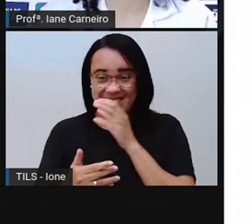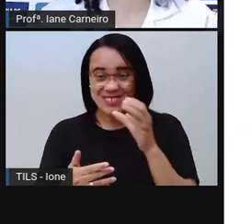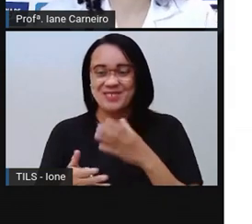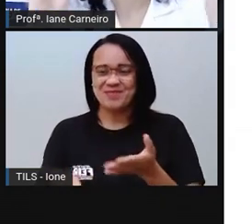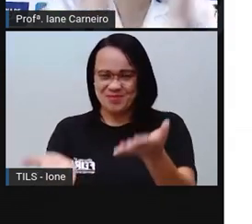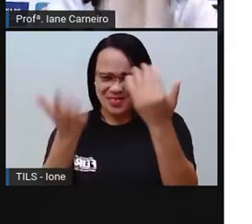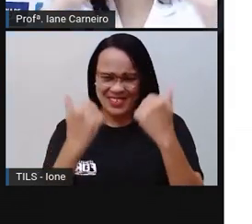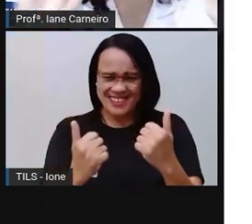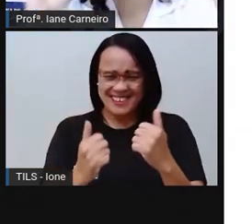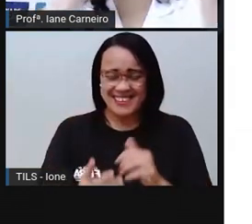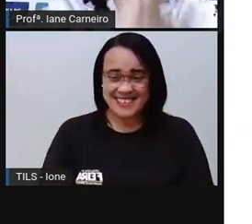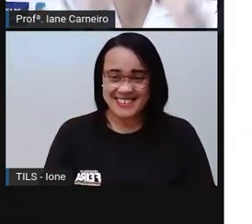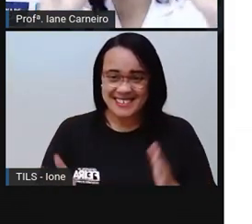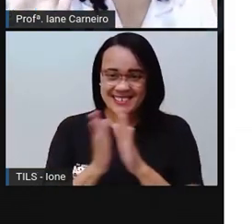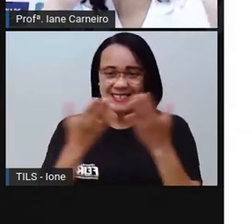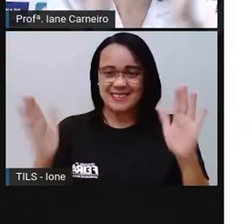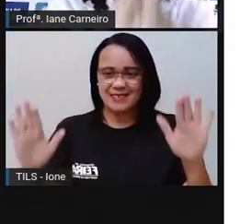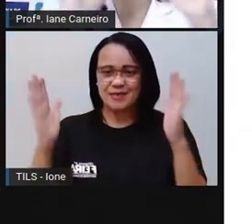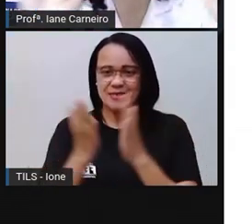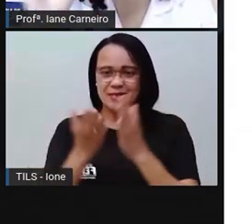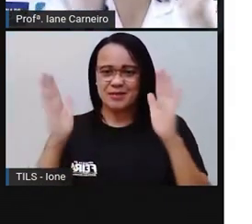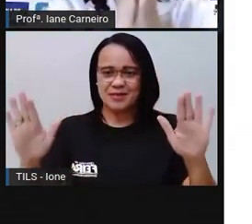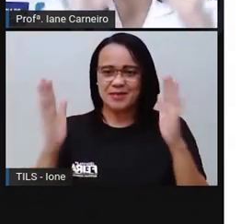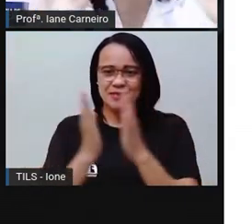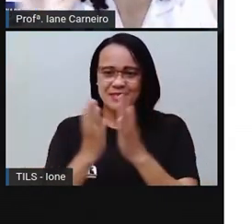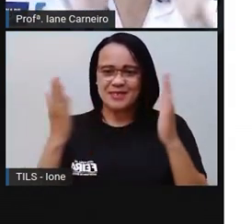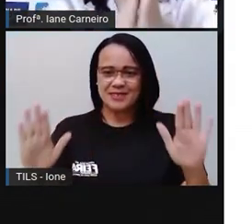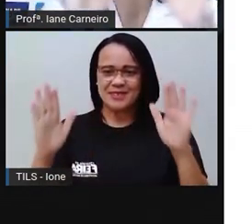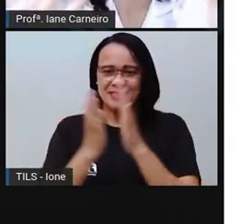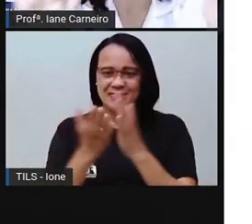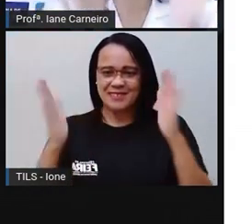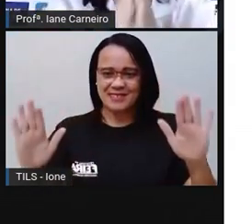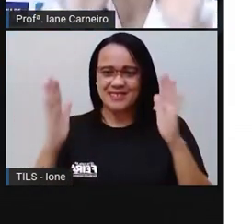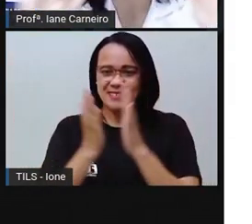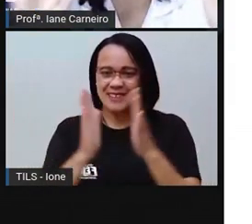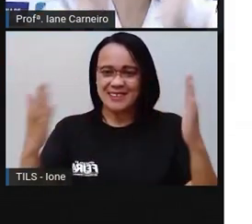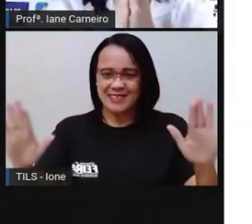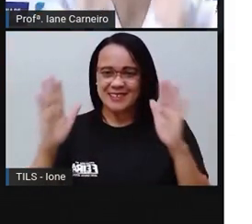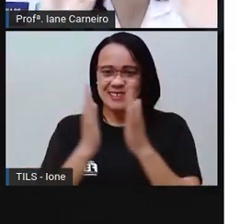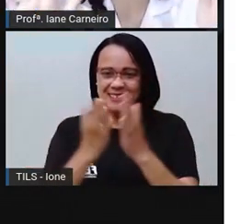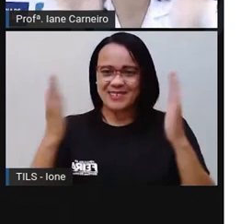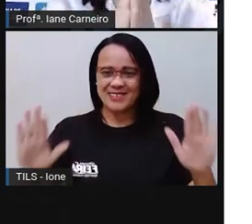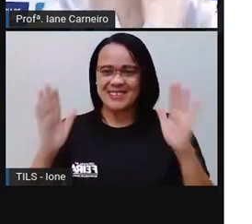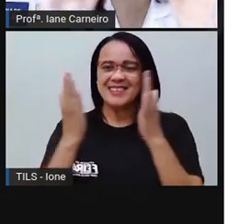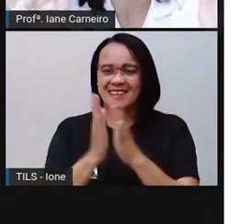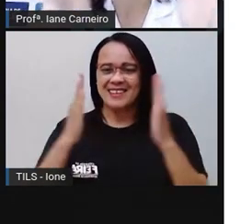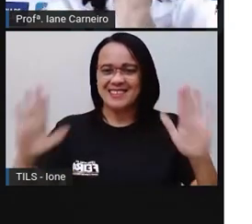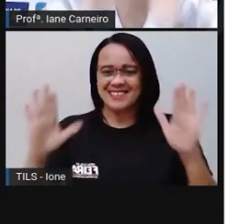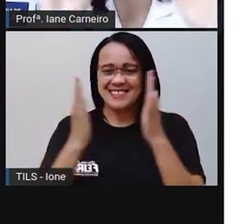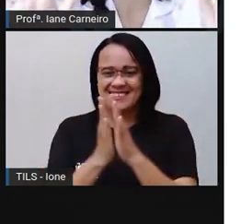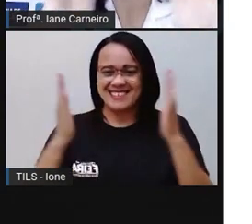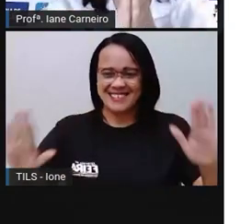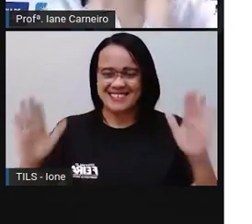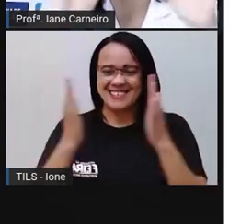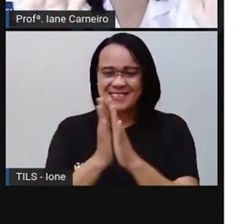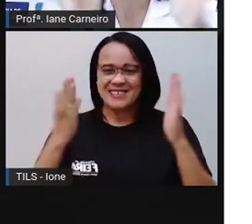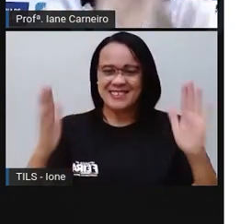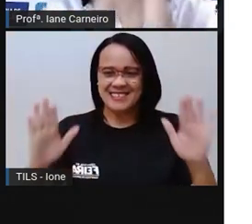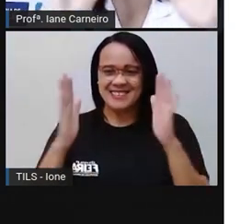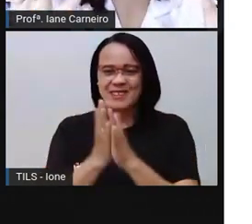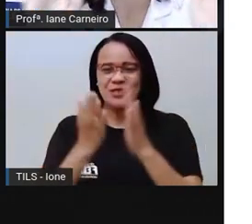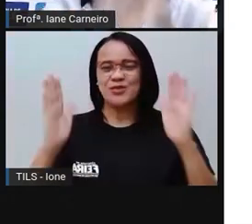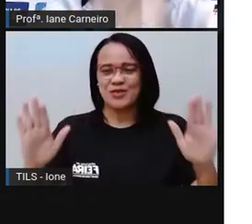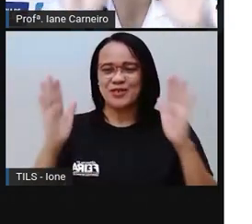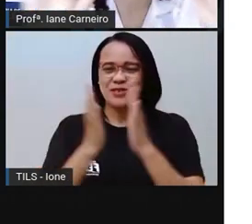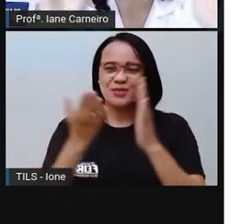Bora lá, ó. Adoleta, lê petit petit polar, lê café com chocolate. Adoleta, puxa o rabo do tatu,